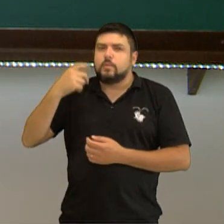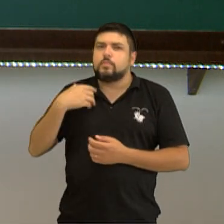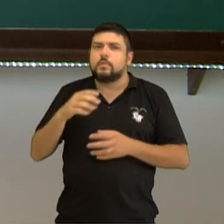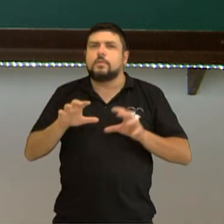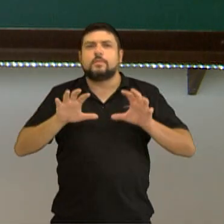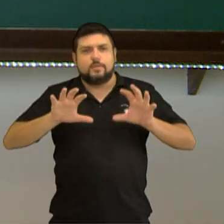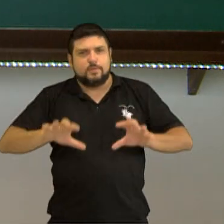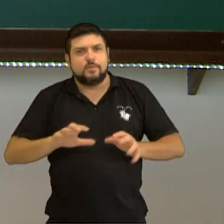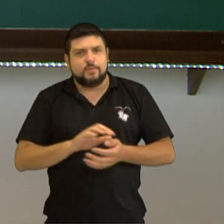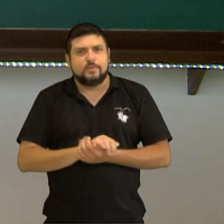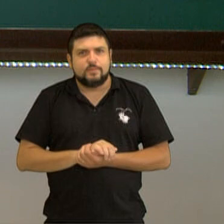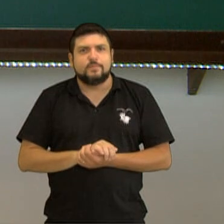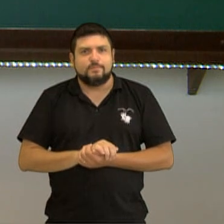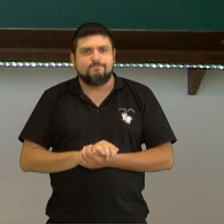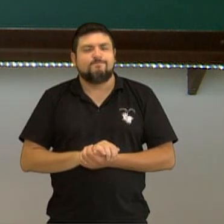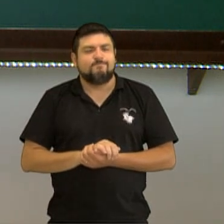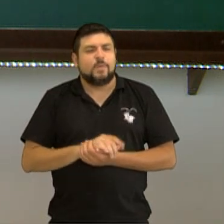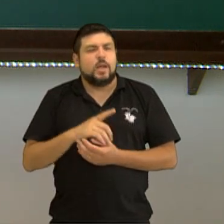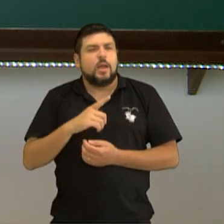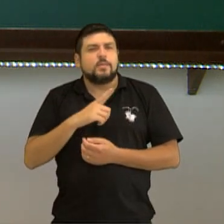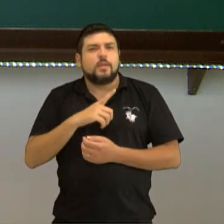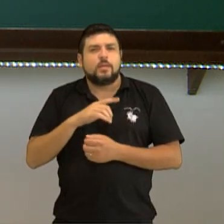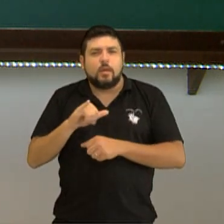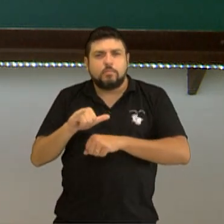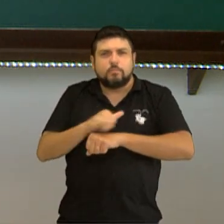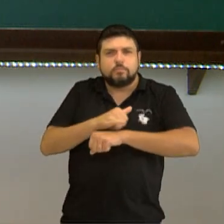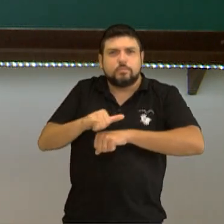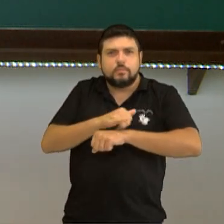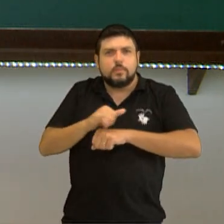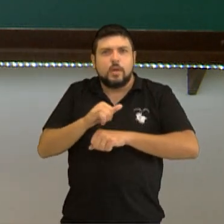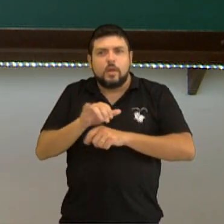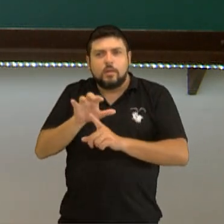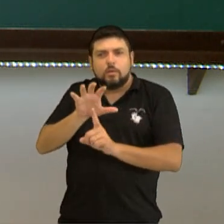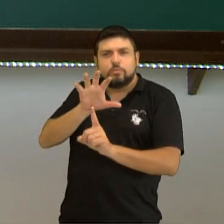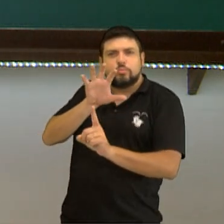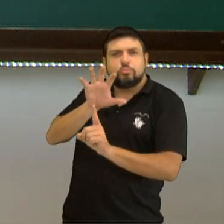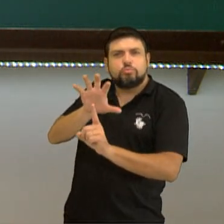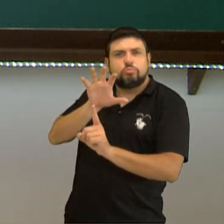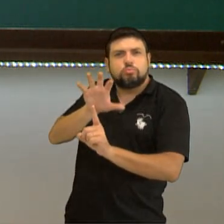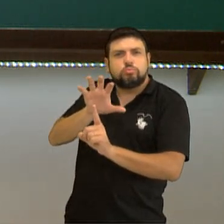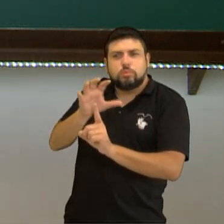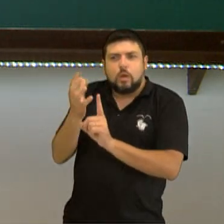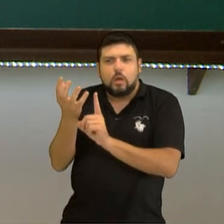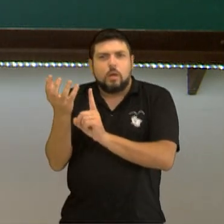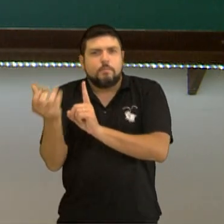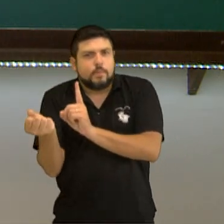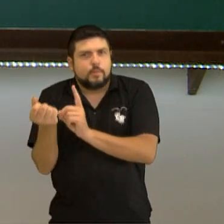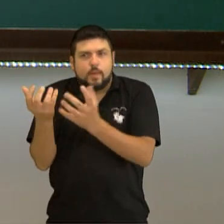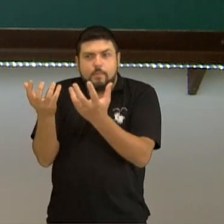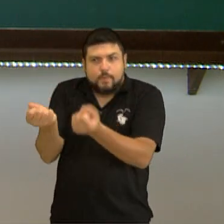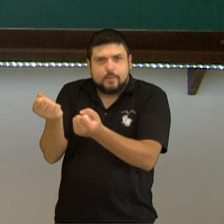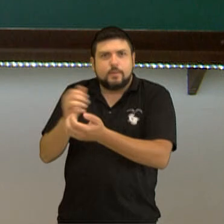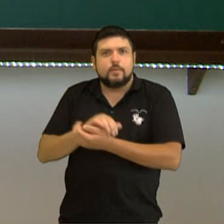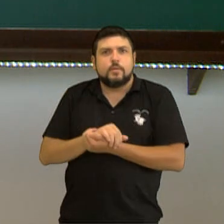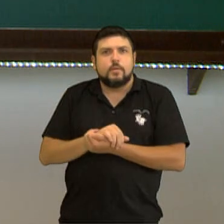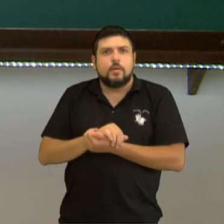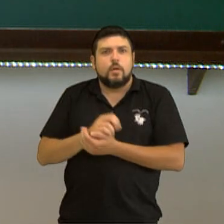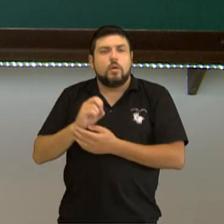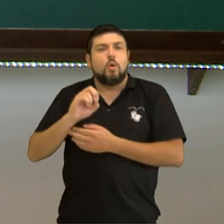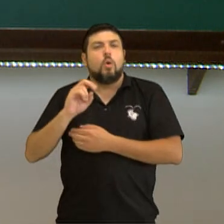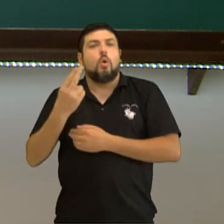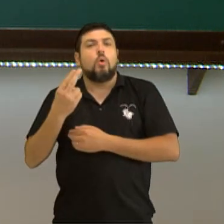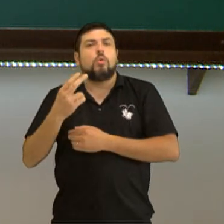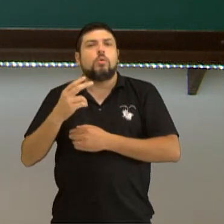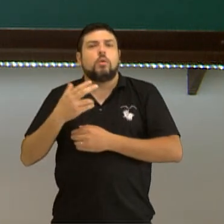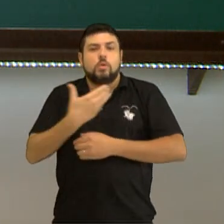a poder. Essa capacidade do teu pai, da sua mãe te influenciar, do professor te influenciar, da figura oficial aí